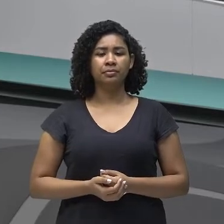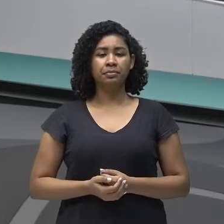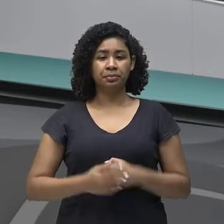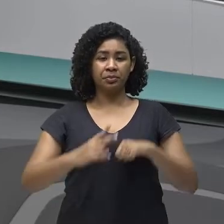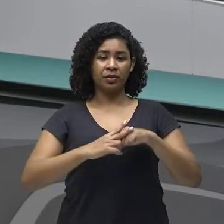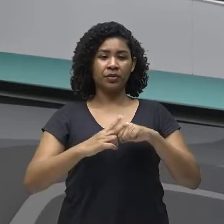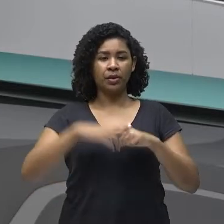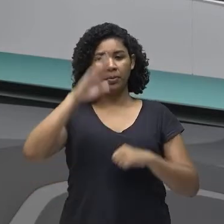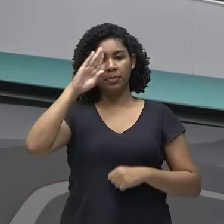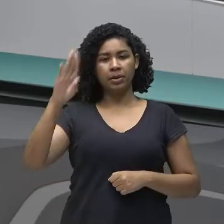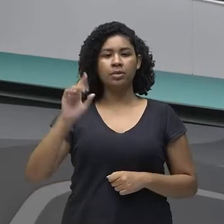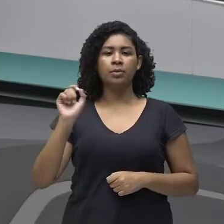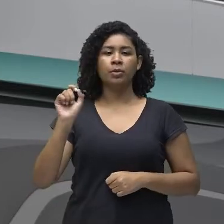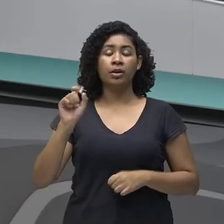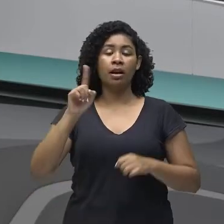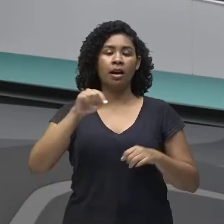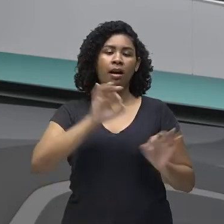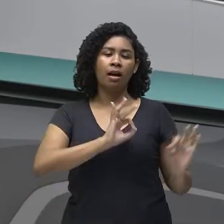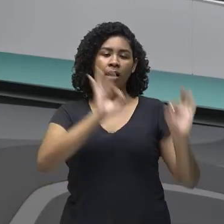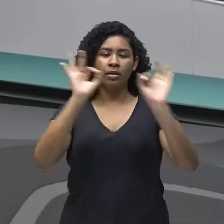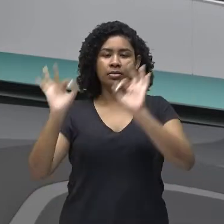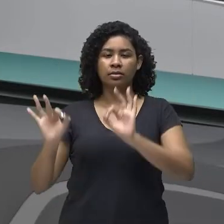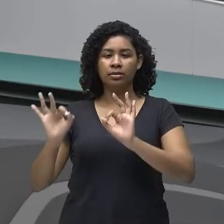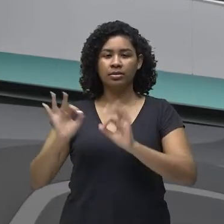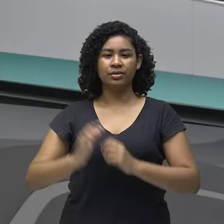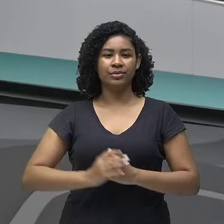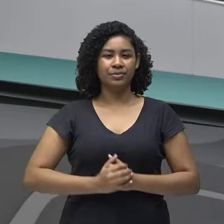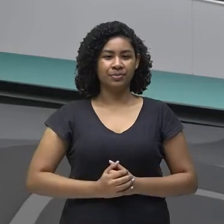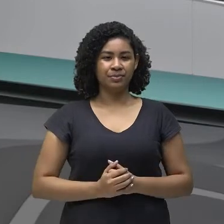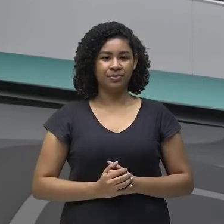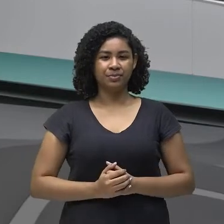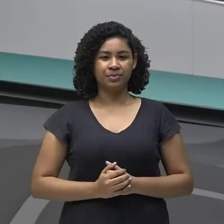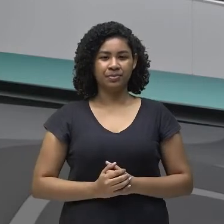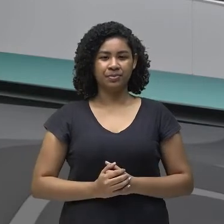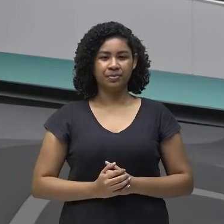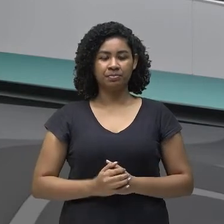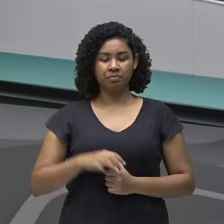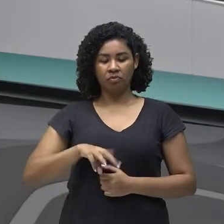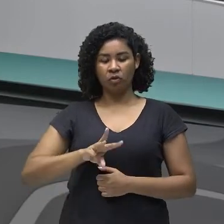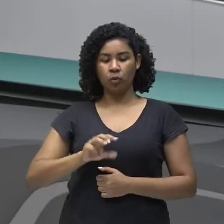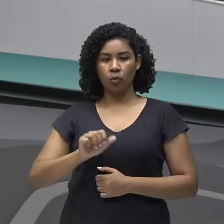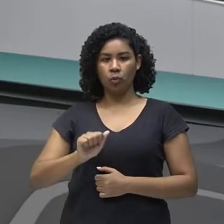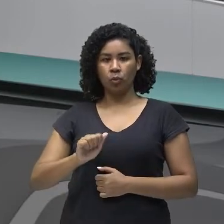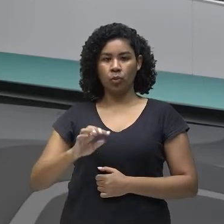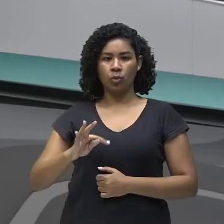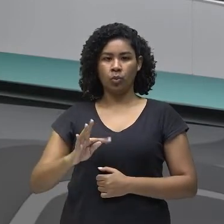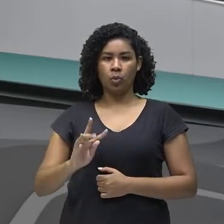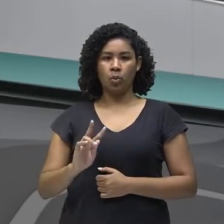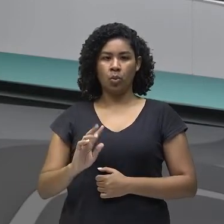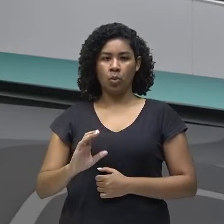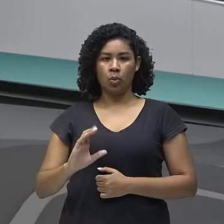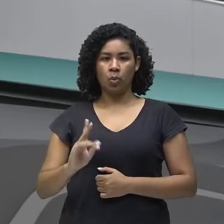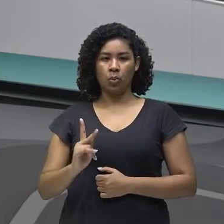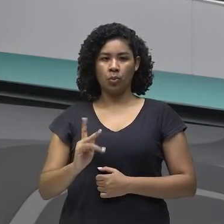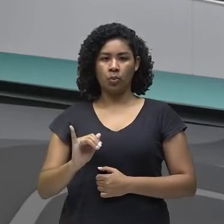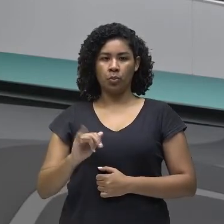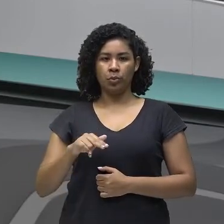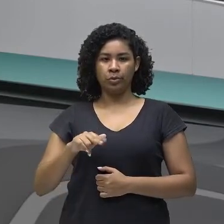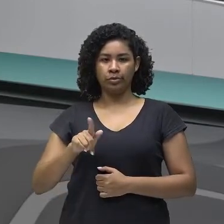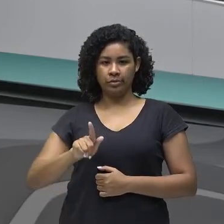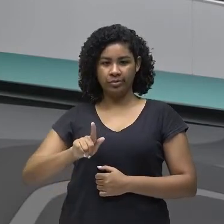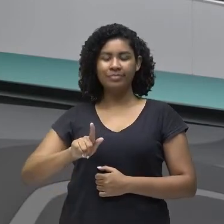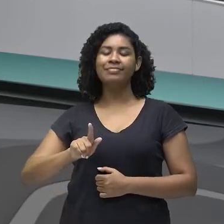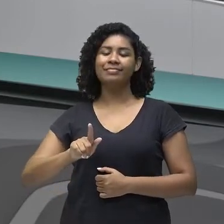principal é o verbo assistir, que é o watch. Coloquei o ing lá no final, ficou tudo bonitinho no gerúndio. Estava